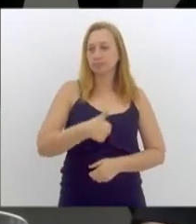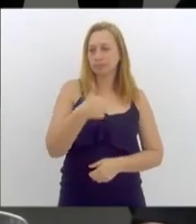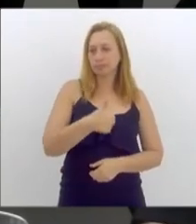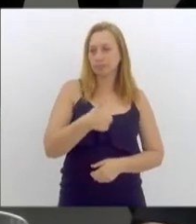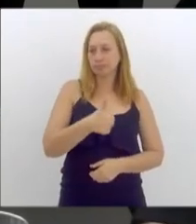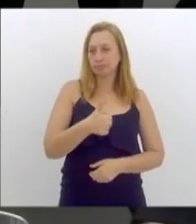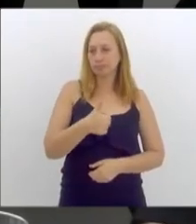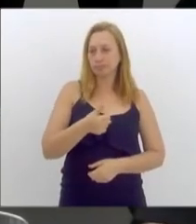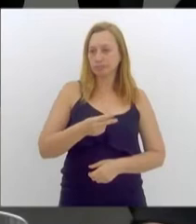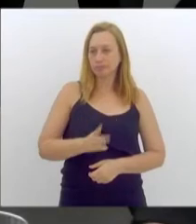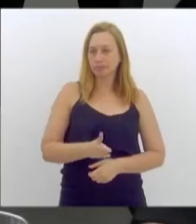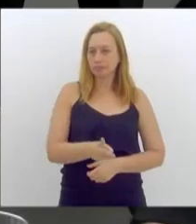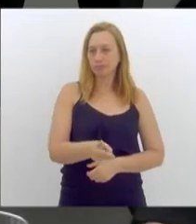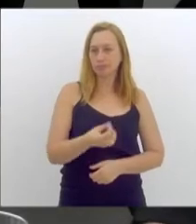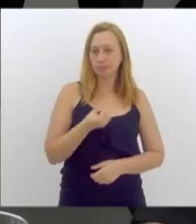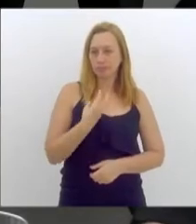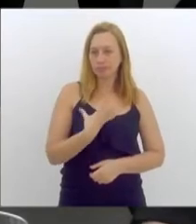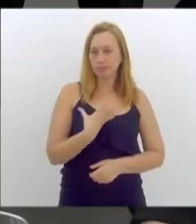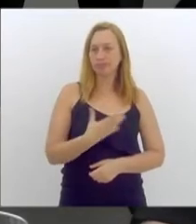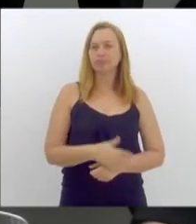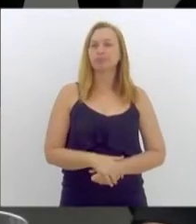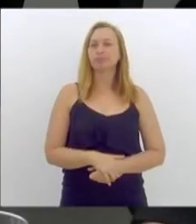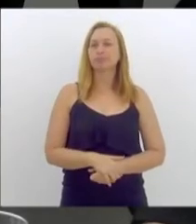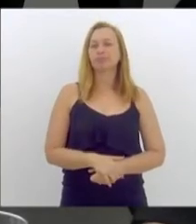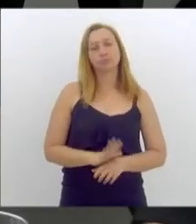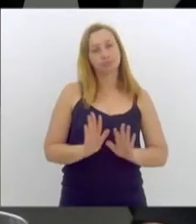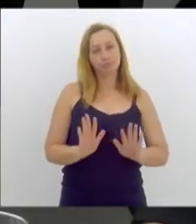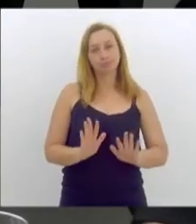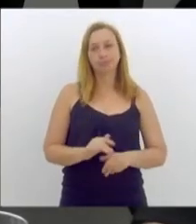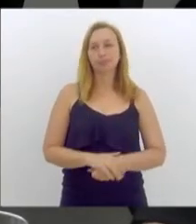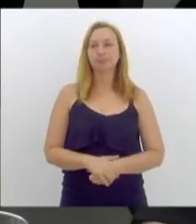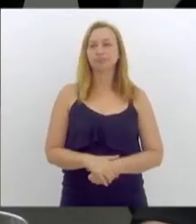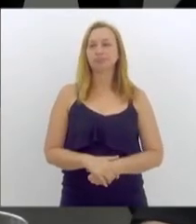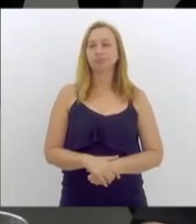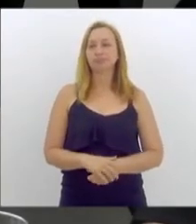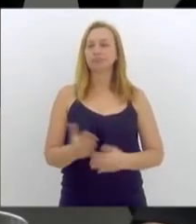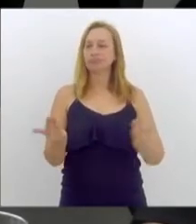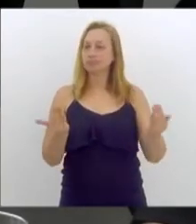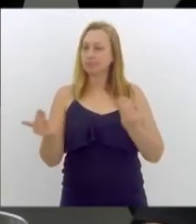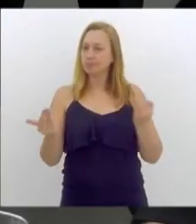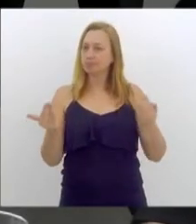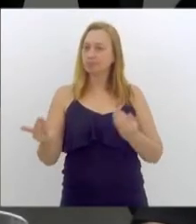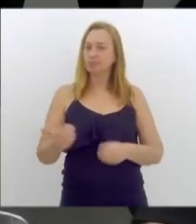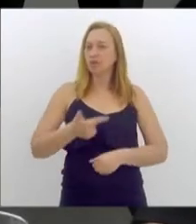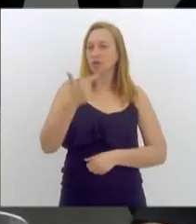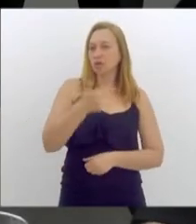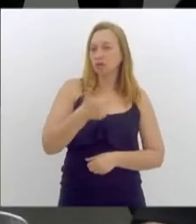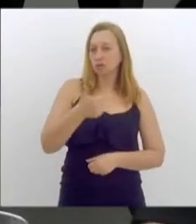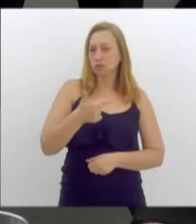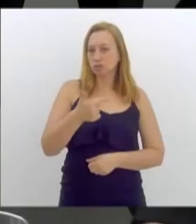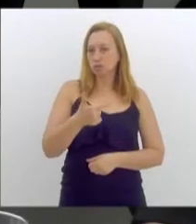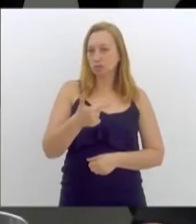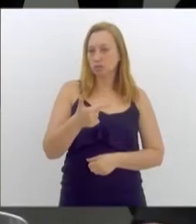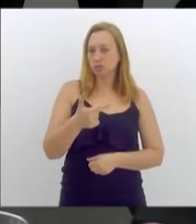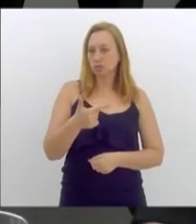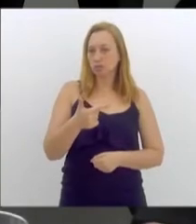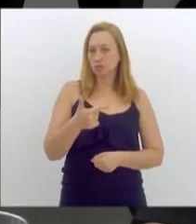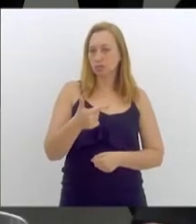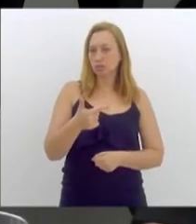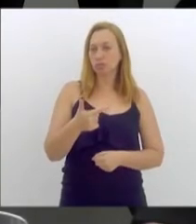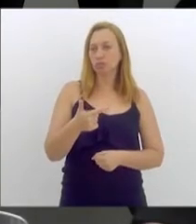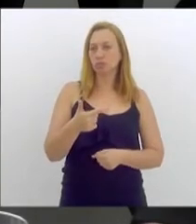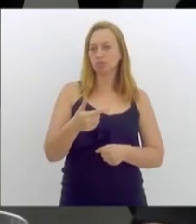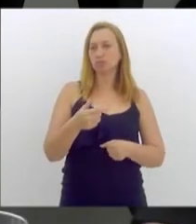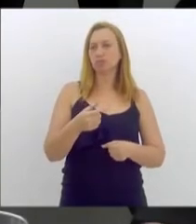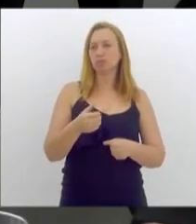primário se mantém positivo Lógico que quando a gente compara com o segundo quadrimet de 21 a gente teve um recebimento